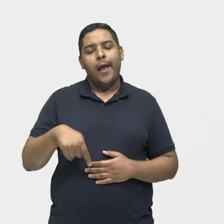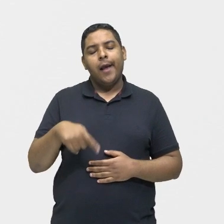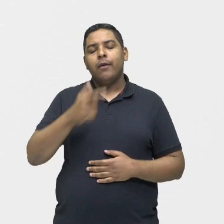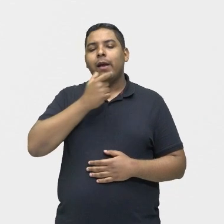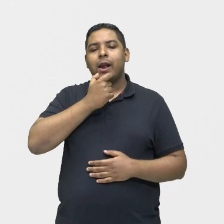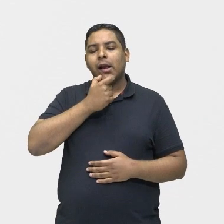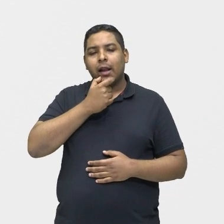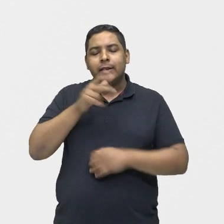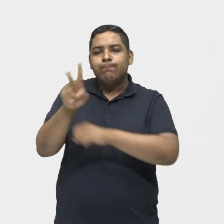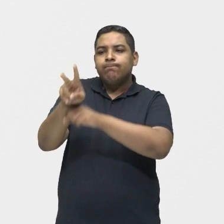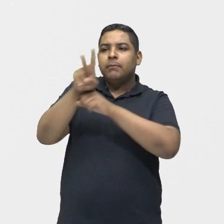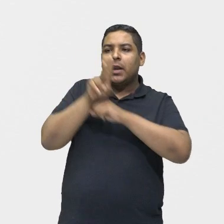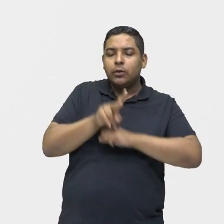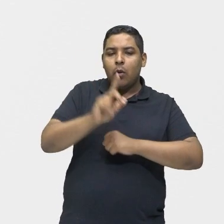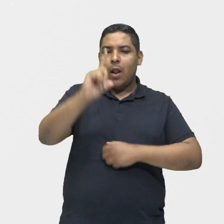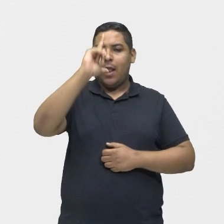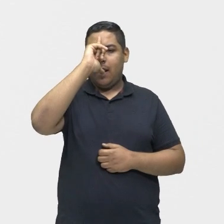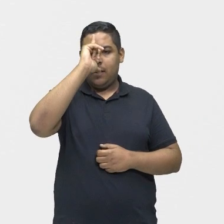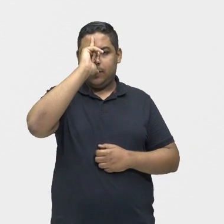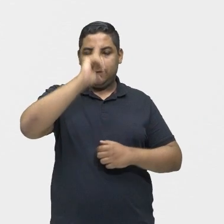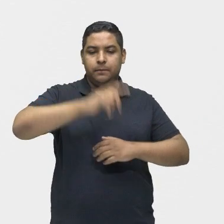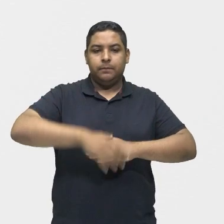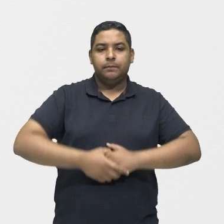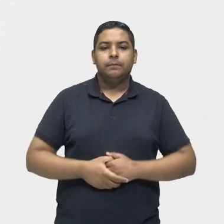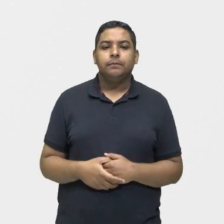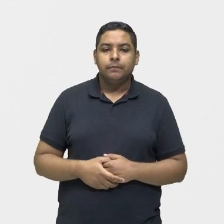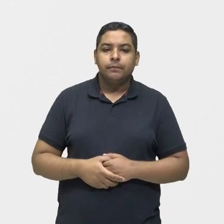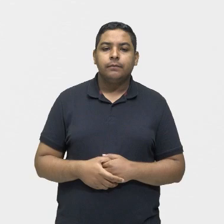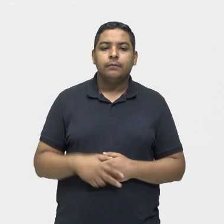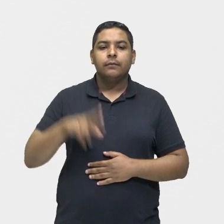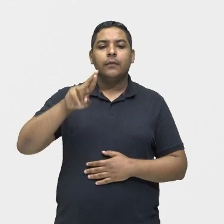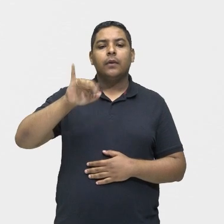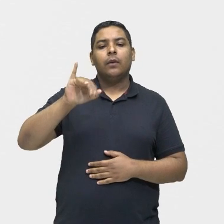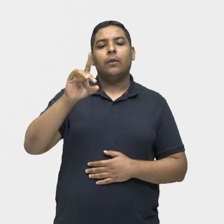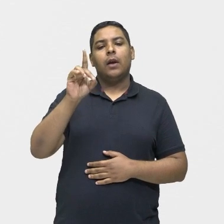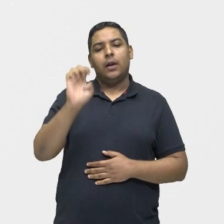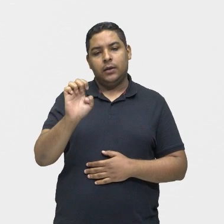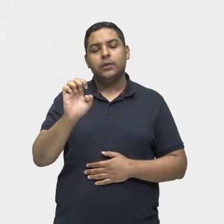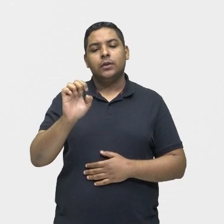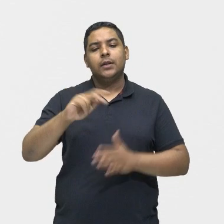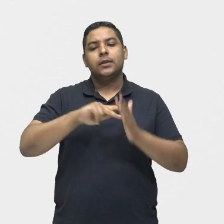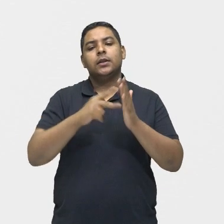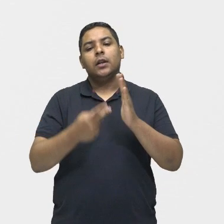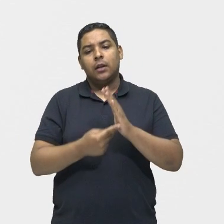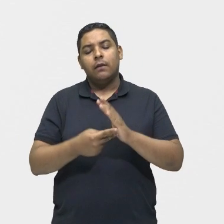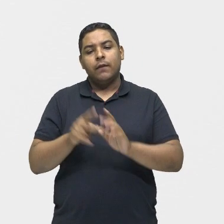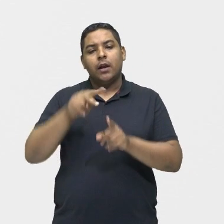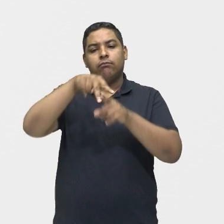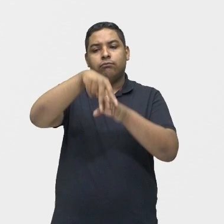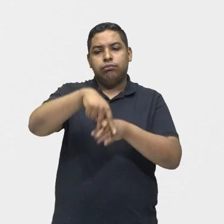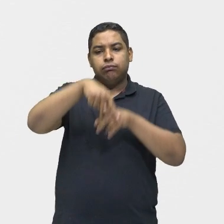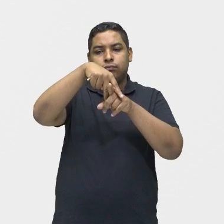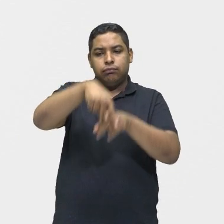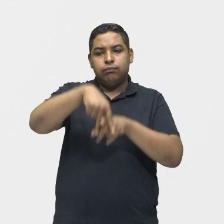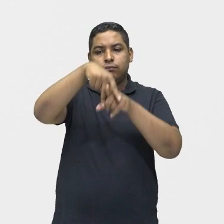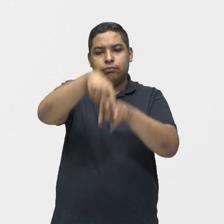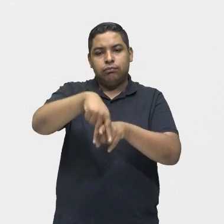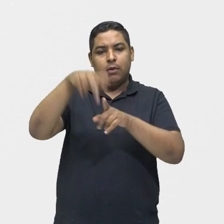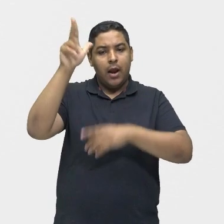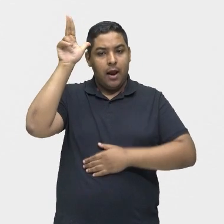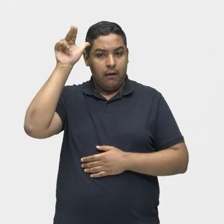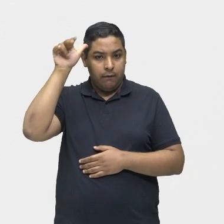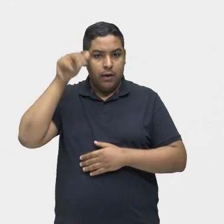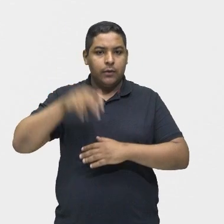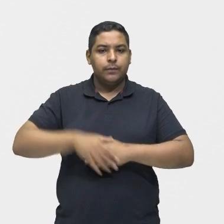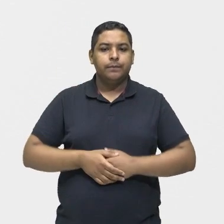também, né? Por influência do latim. Aí nós temos ride, que significa andar ou montar a cavalo.